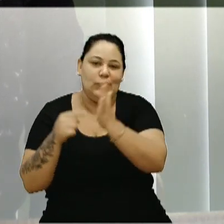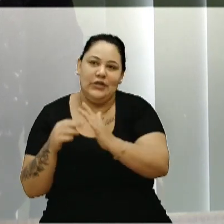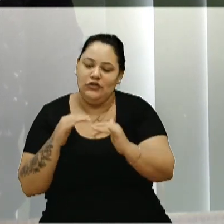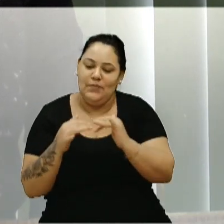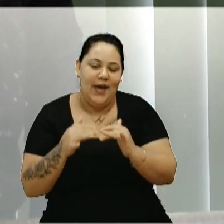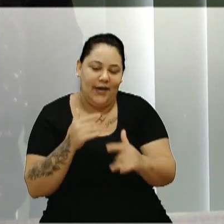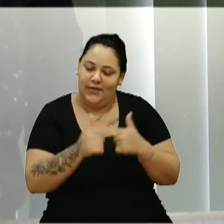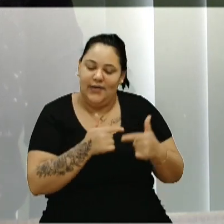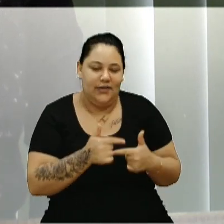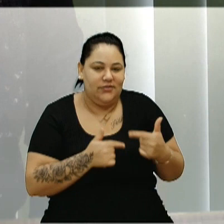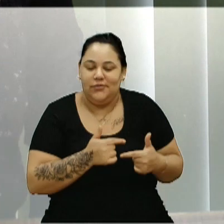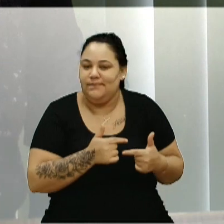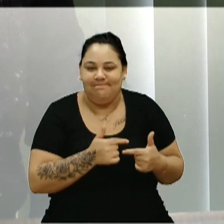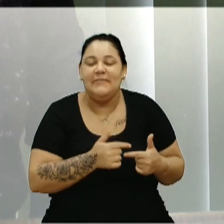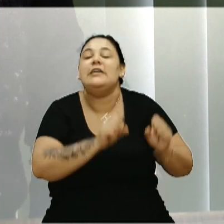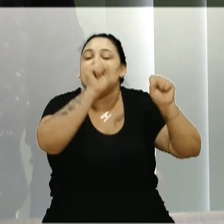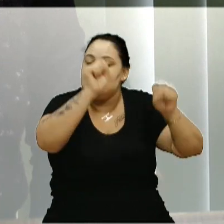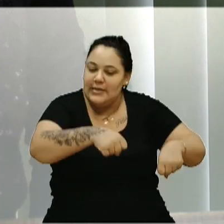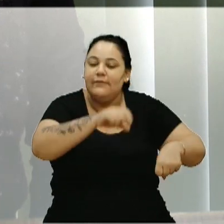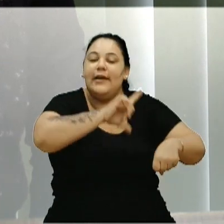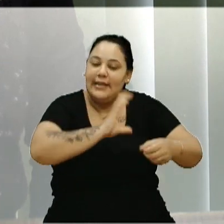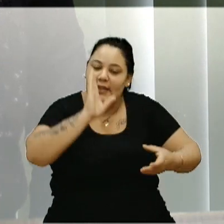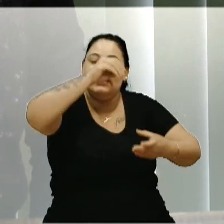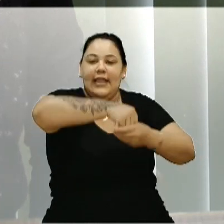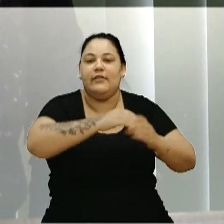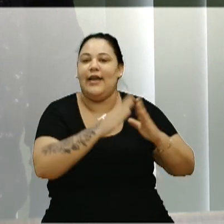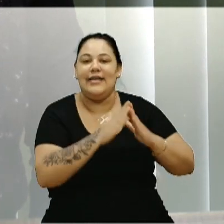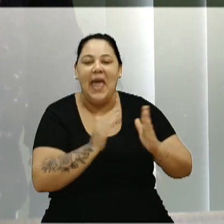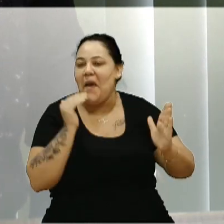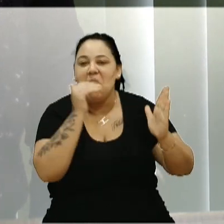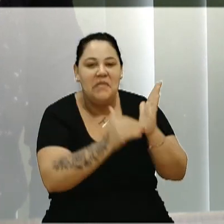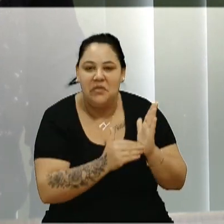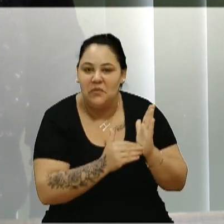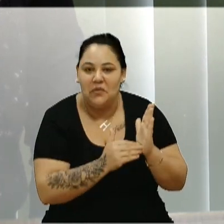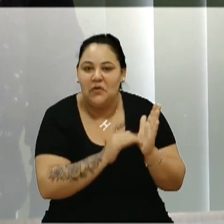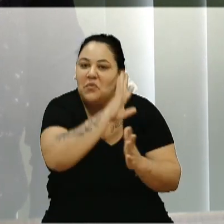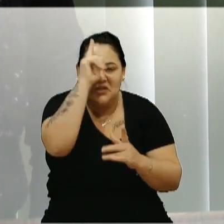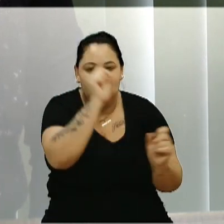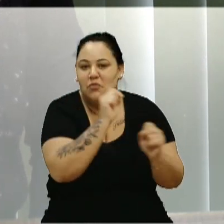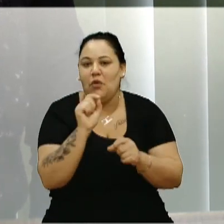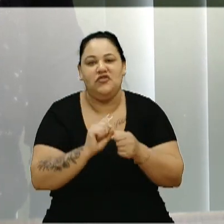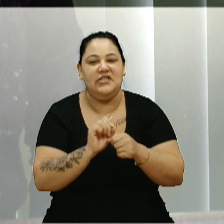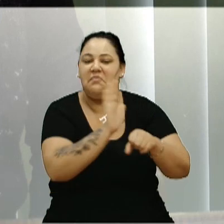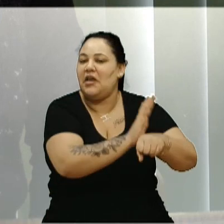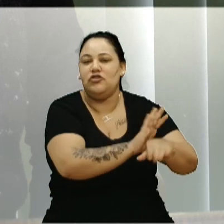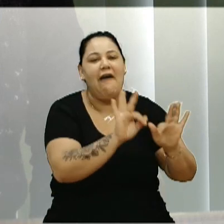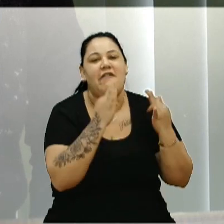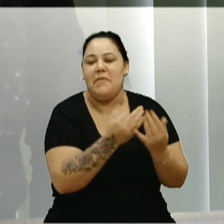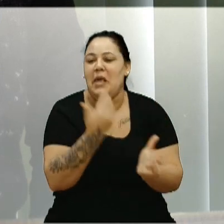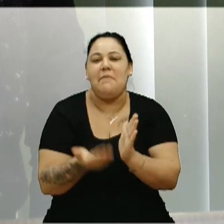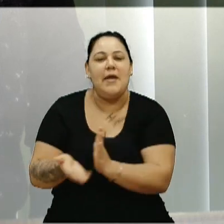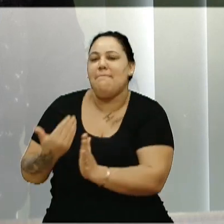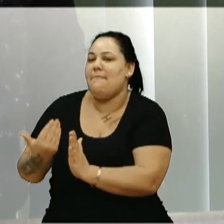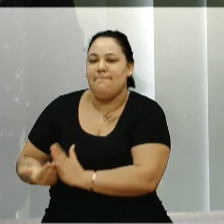trabalhando. Sim, vai ter máquina trabalhando dentro da propriedade. É o mínimo que o município pode fazer. É o mínimo, nesse